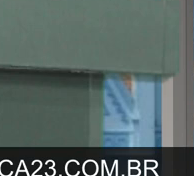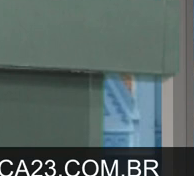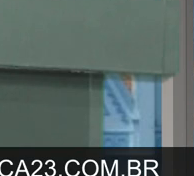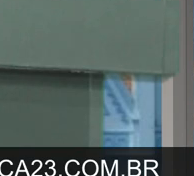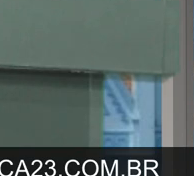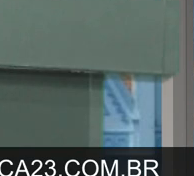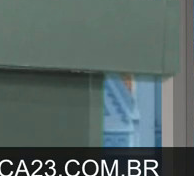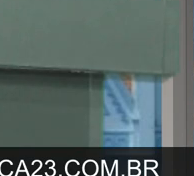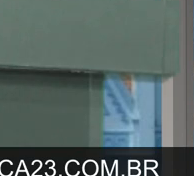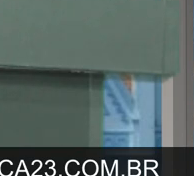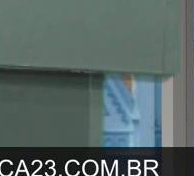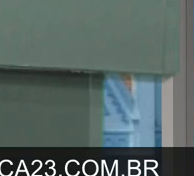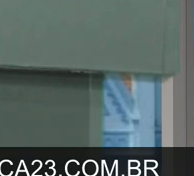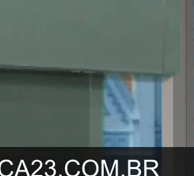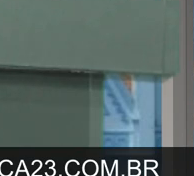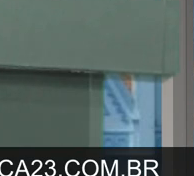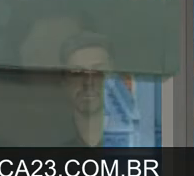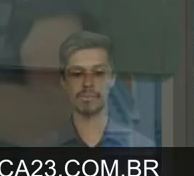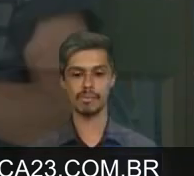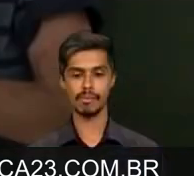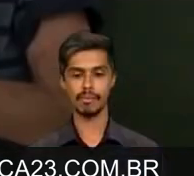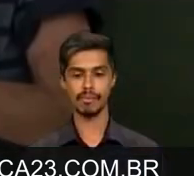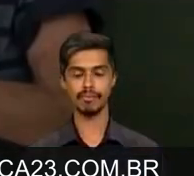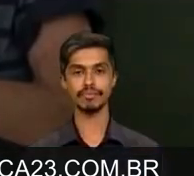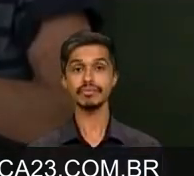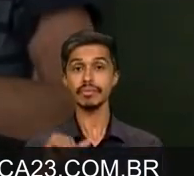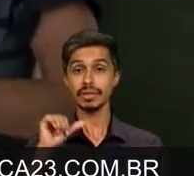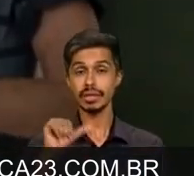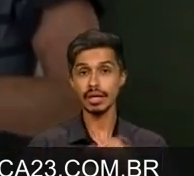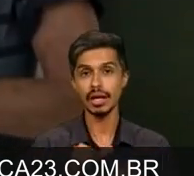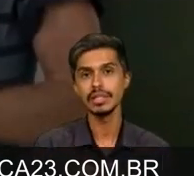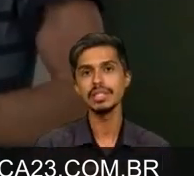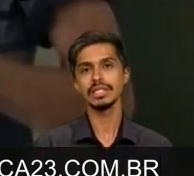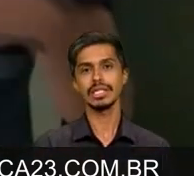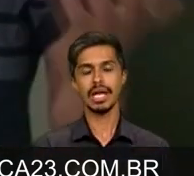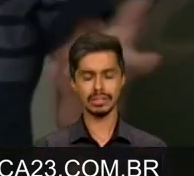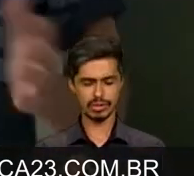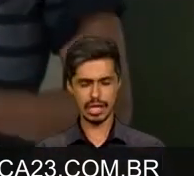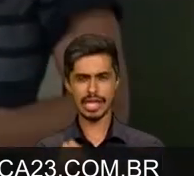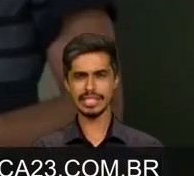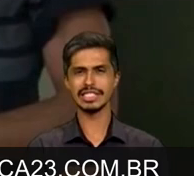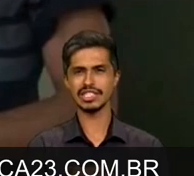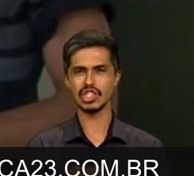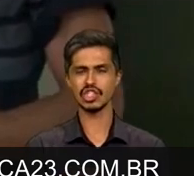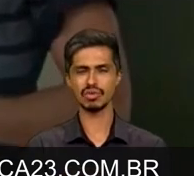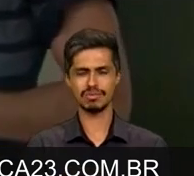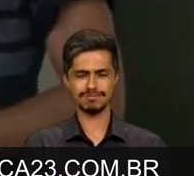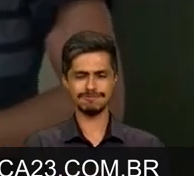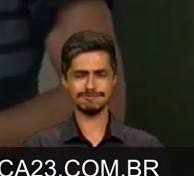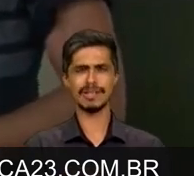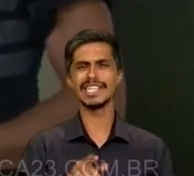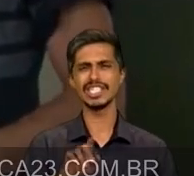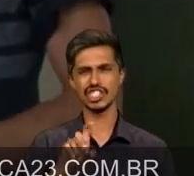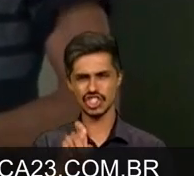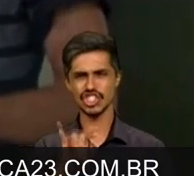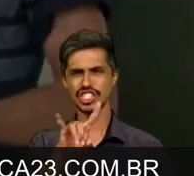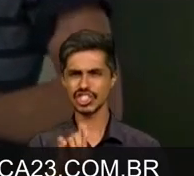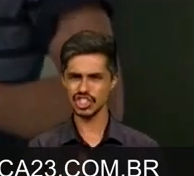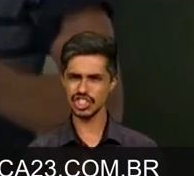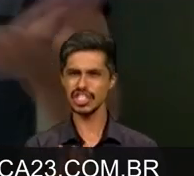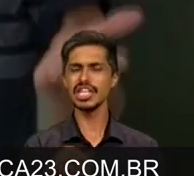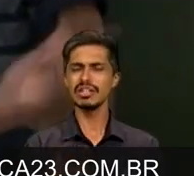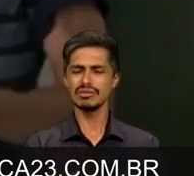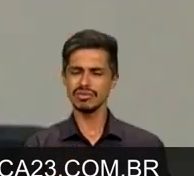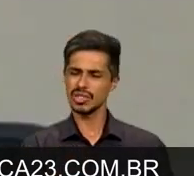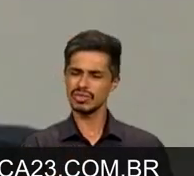minutos, um homem morre. Alterações na saída da urina. Esse foi o sintoma que alertou o Zinho, de